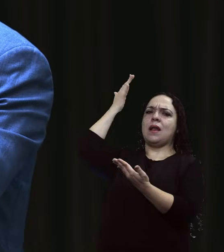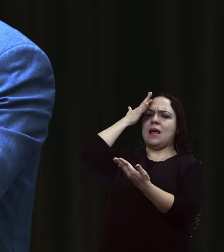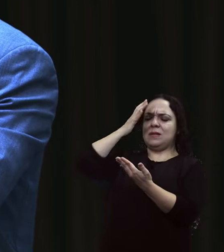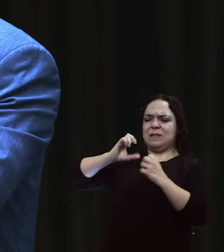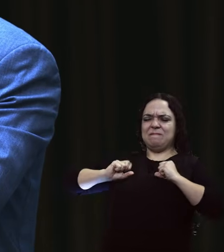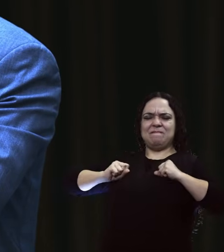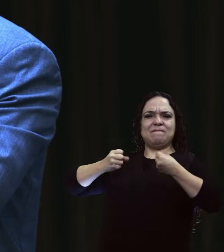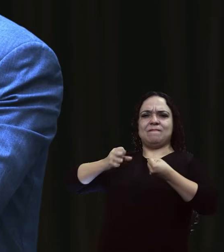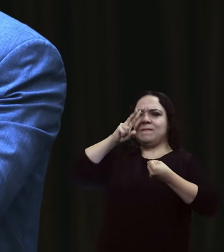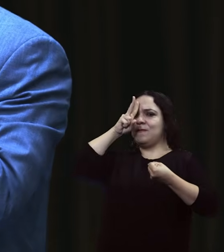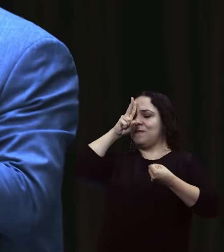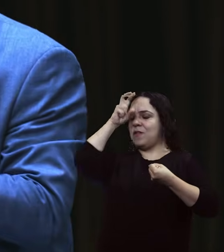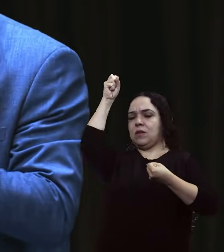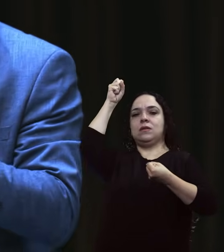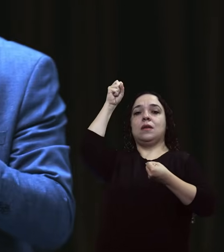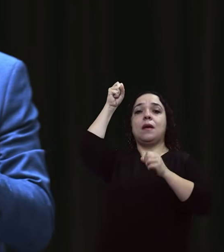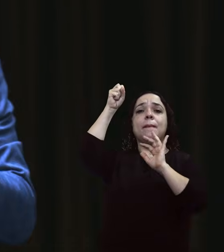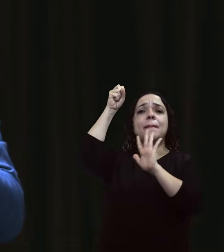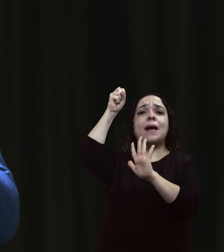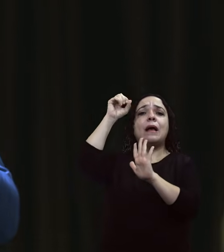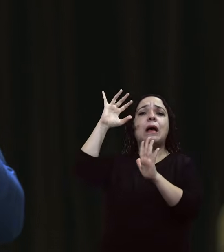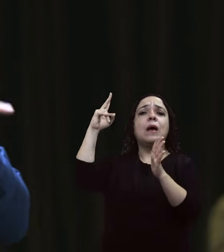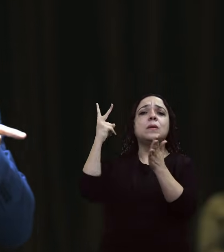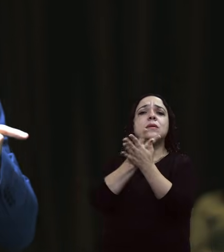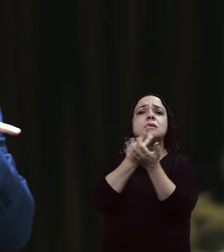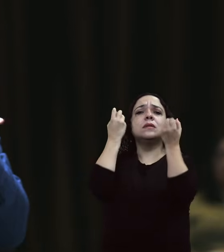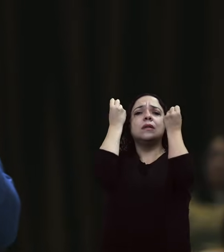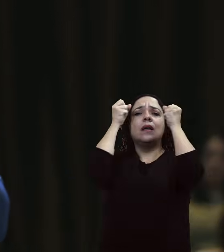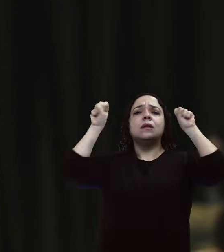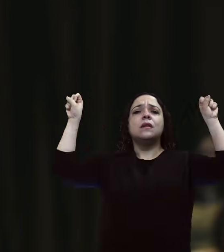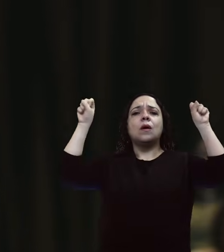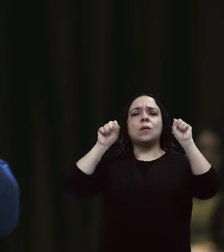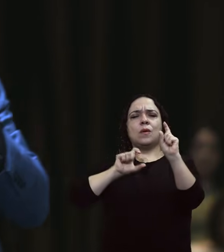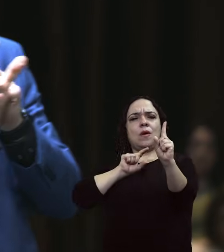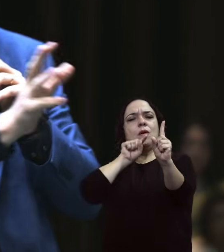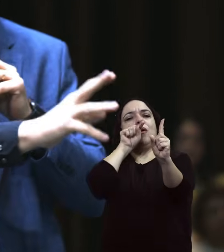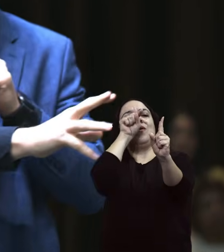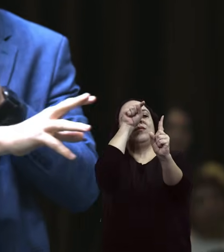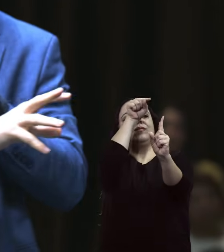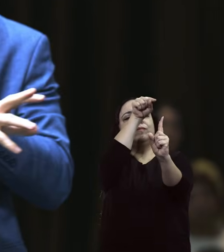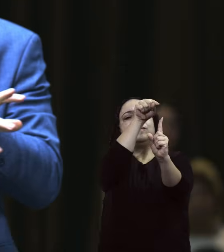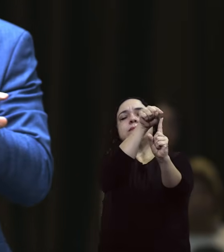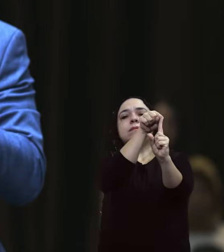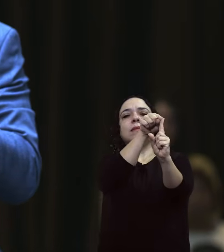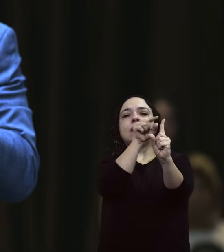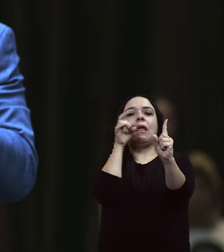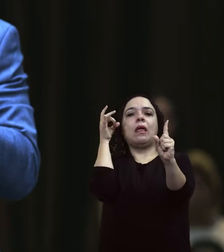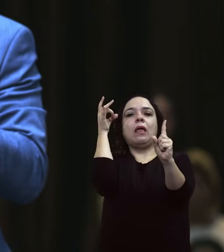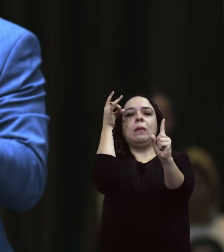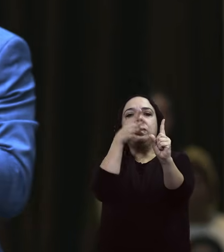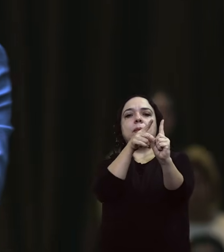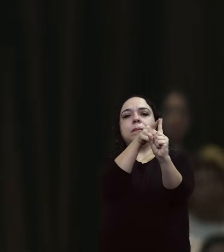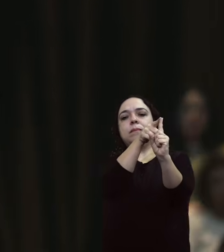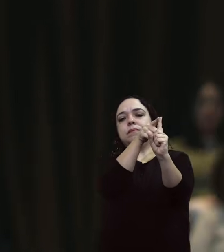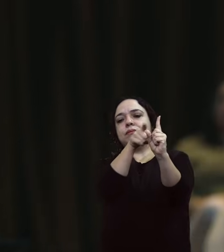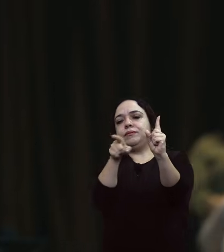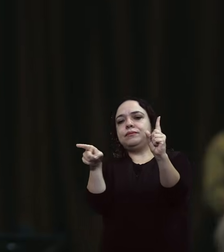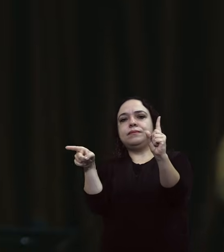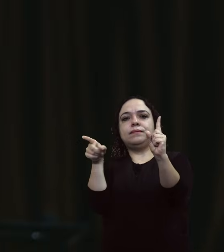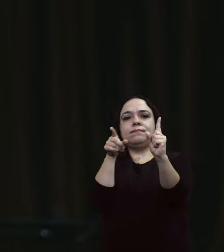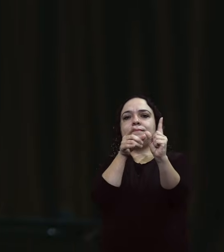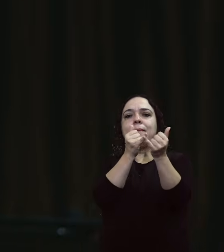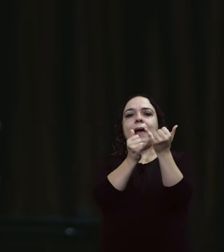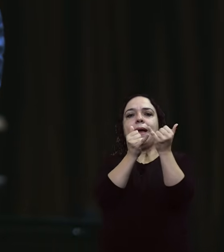descomunal. Agora, quando Sansão, ele abandona o propósito de Deus e começa a servir